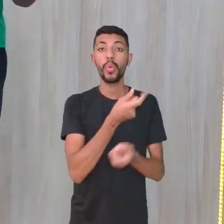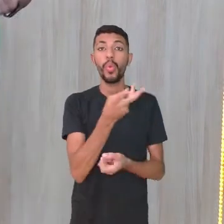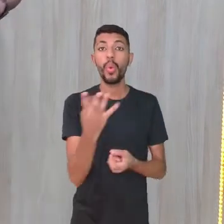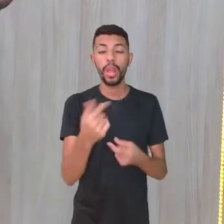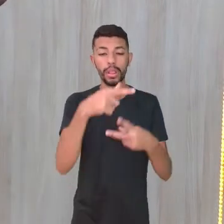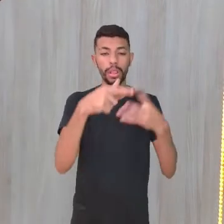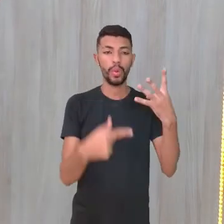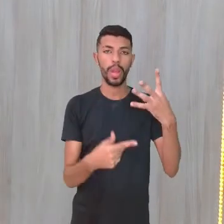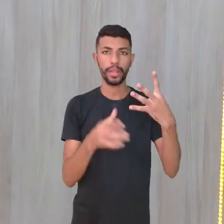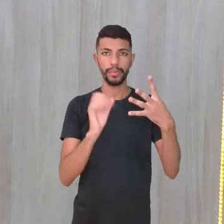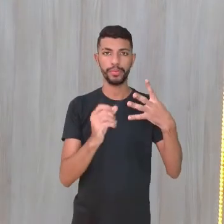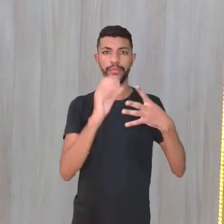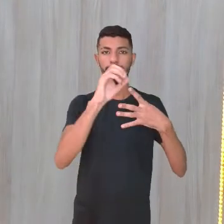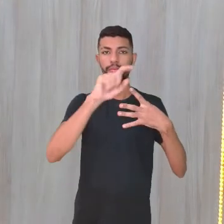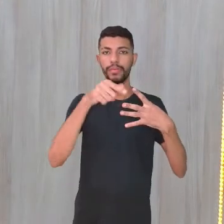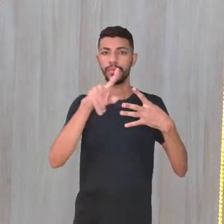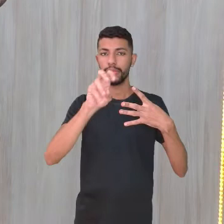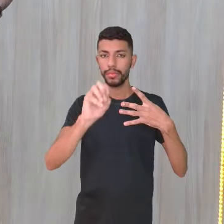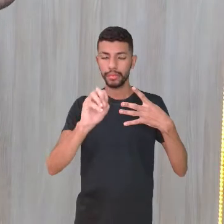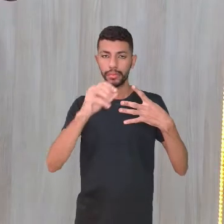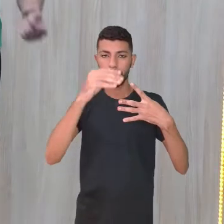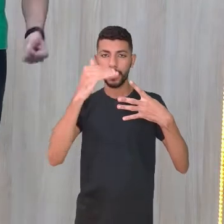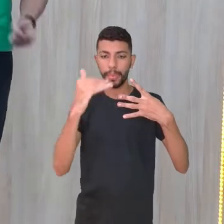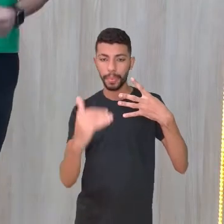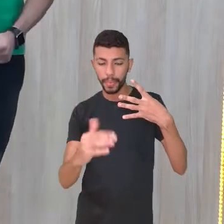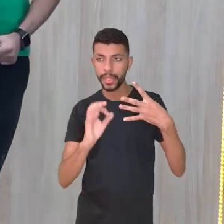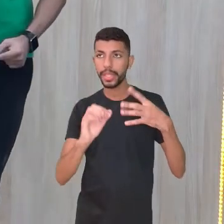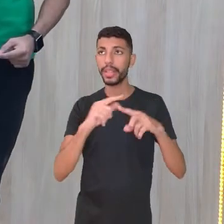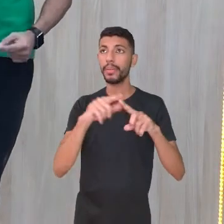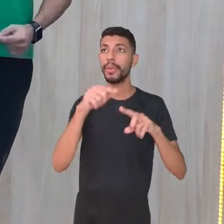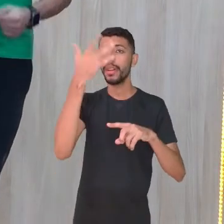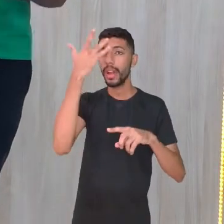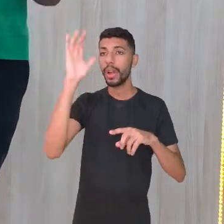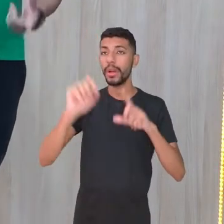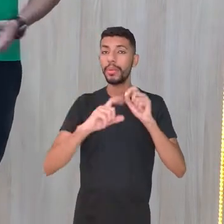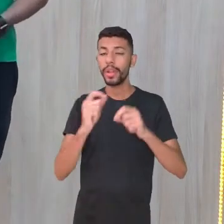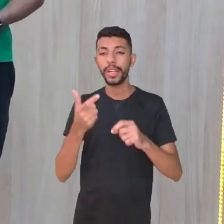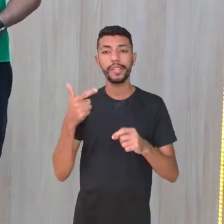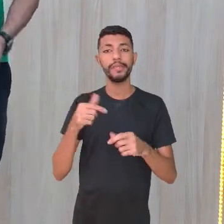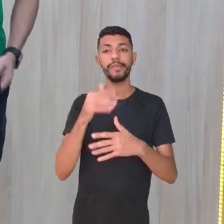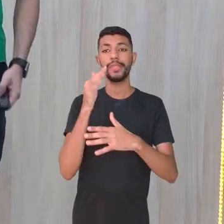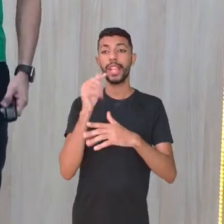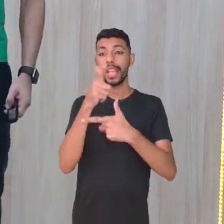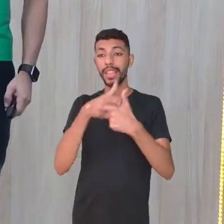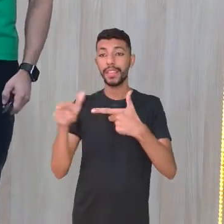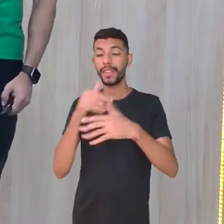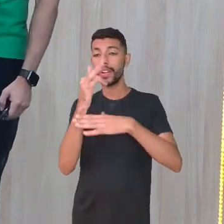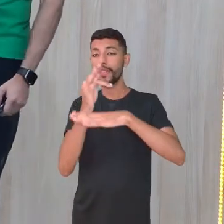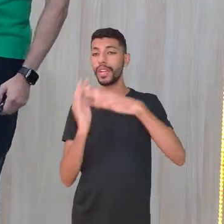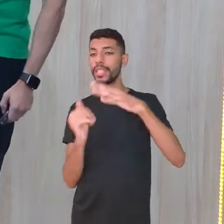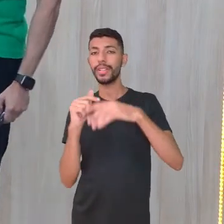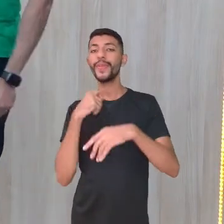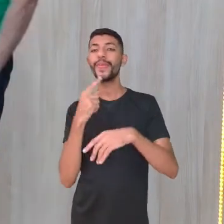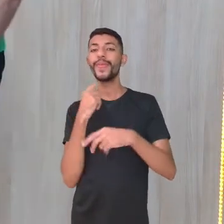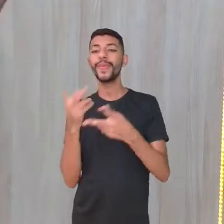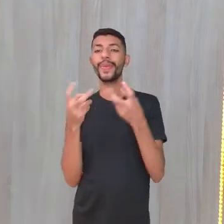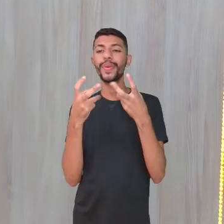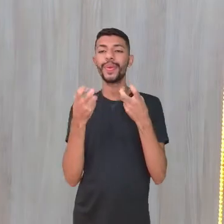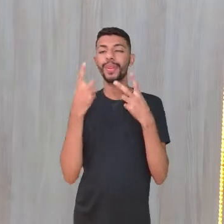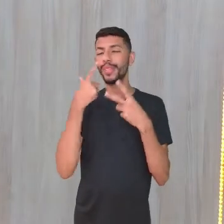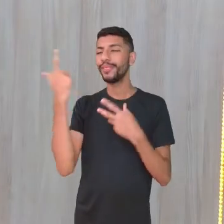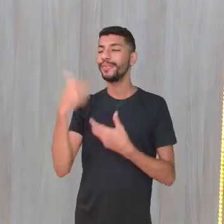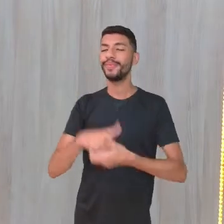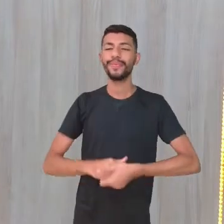que você não sabe é que você está fazendo aí uma divisão de fração e não está conseguindo enxergar, certo? Então, observa